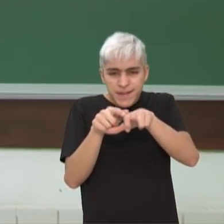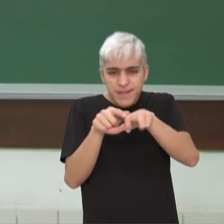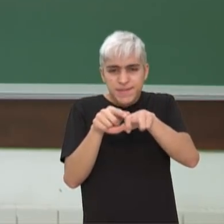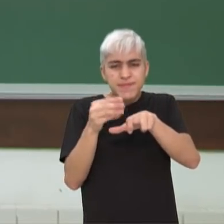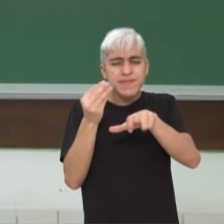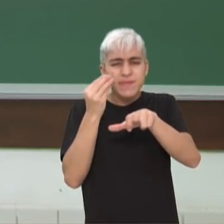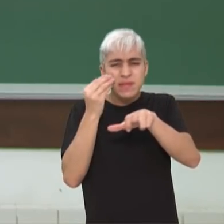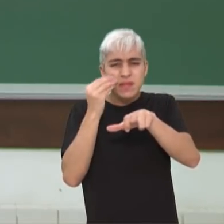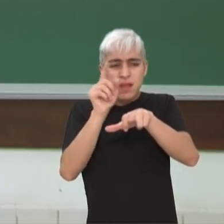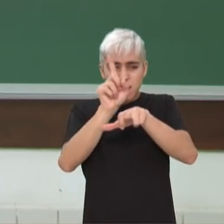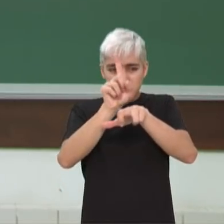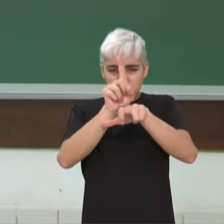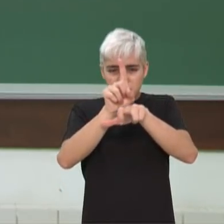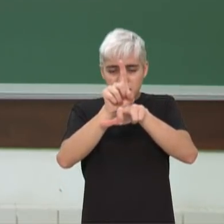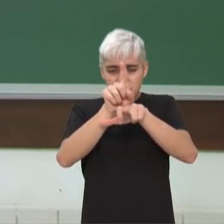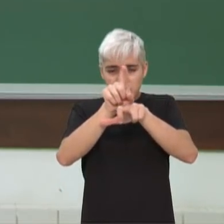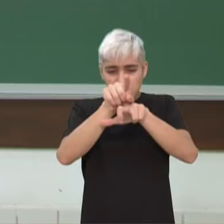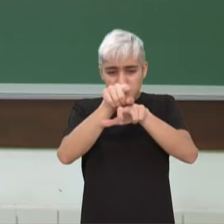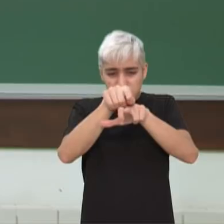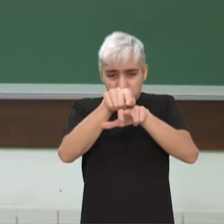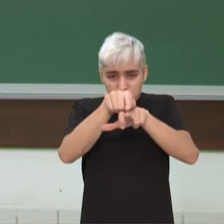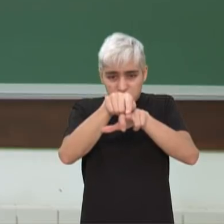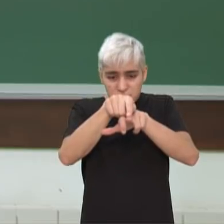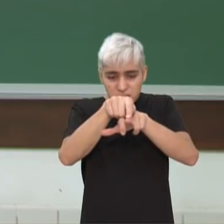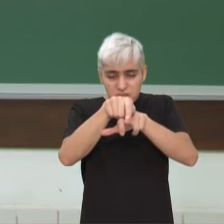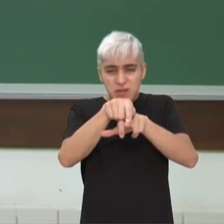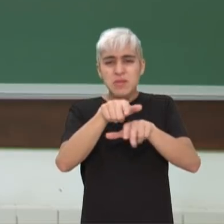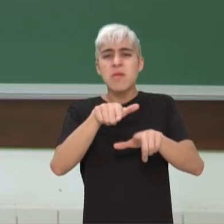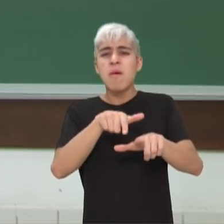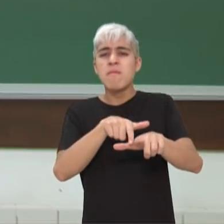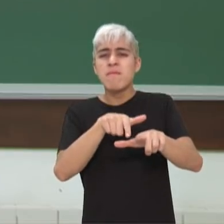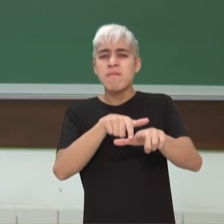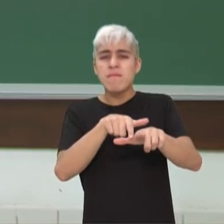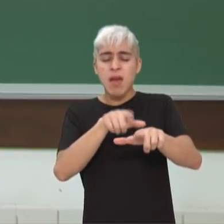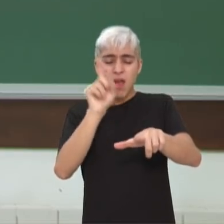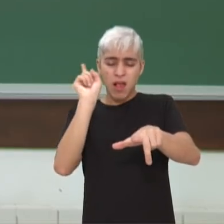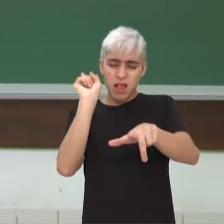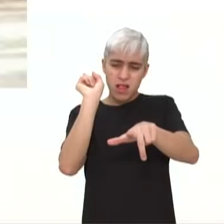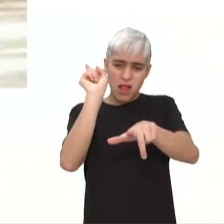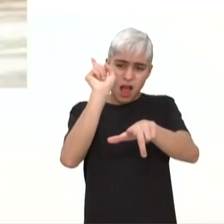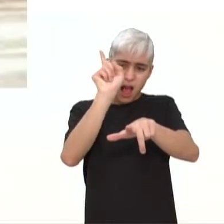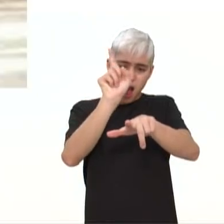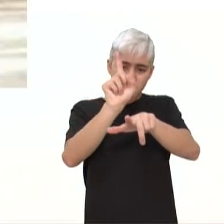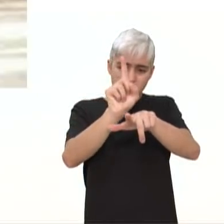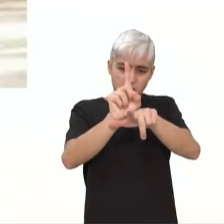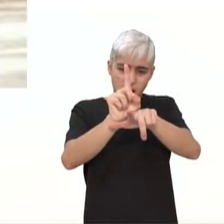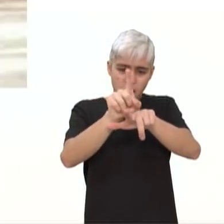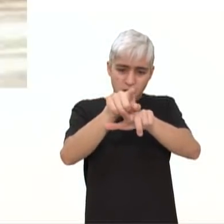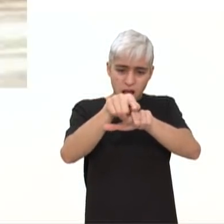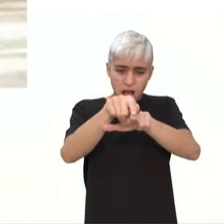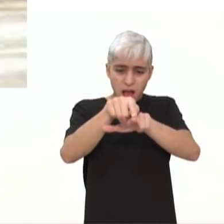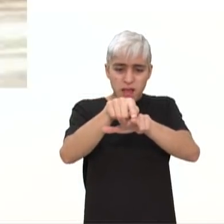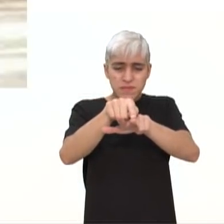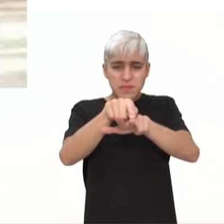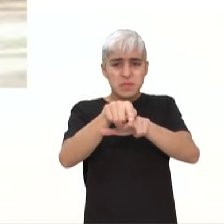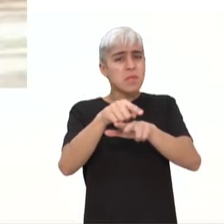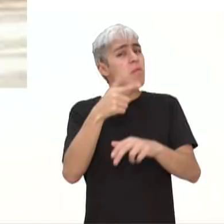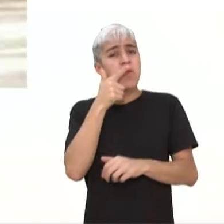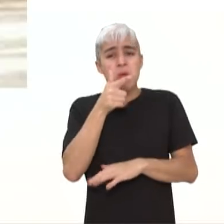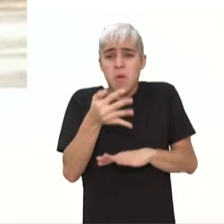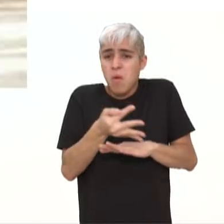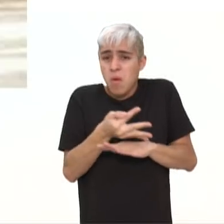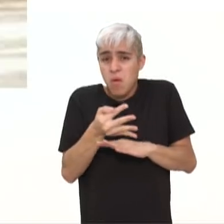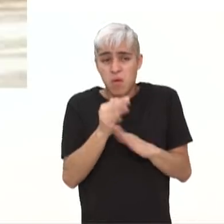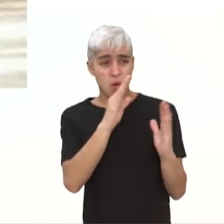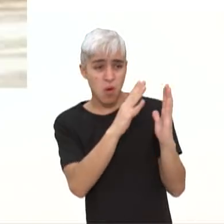tentar alcançar com o braço lá a pontinha do nosso pé. Caso você não consiga alcançar lá a pontinha do seu